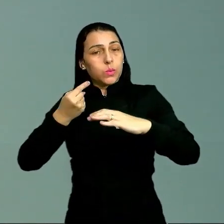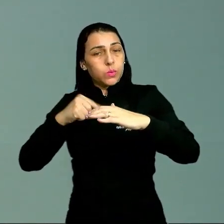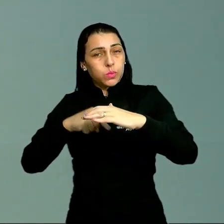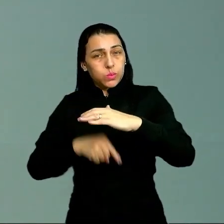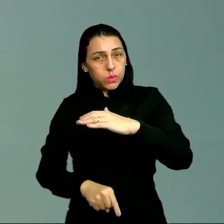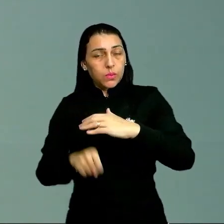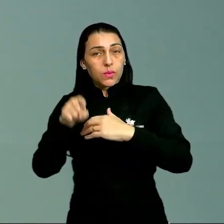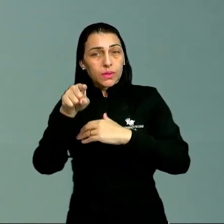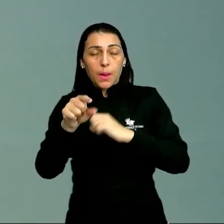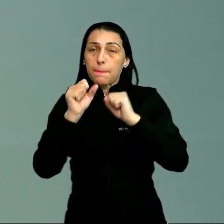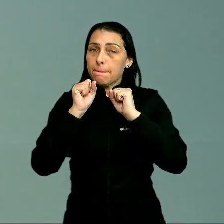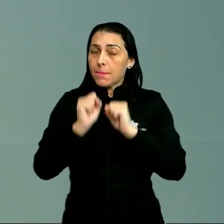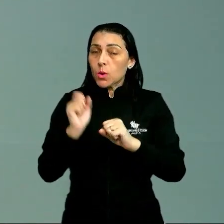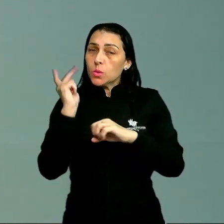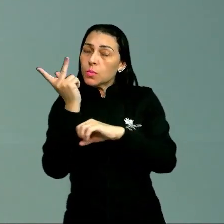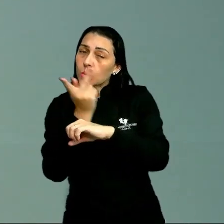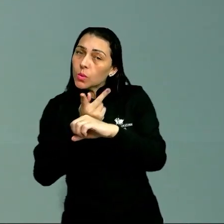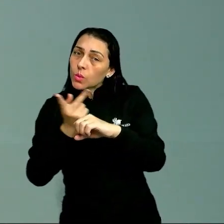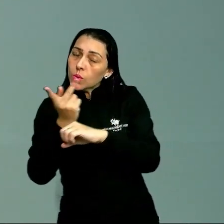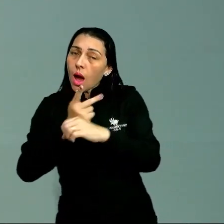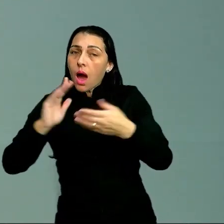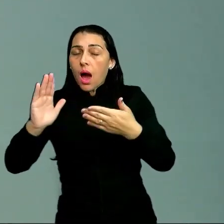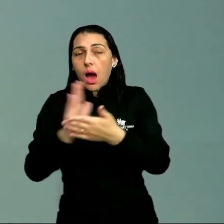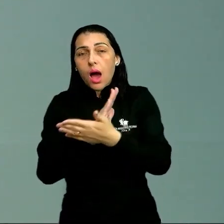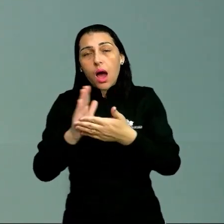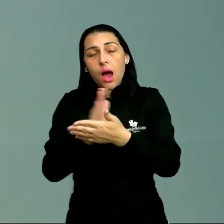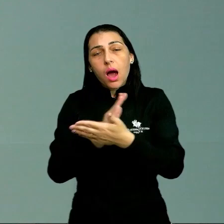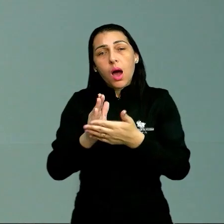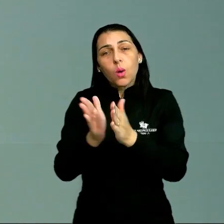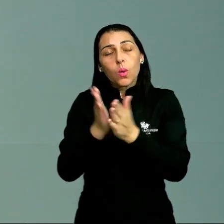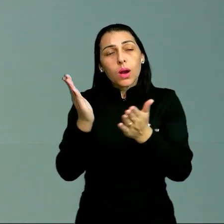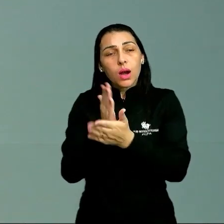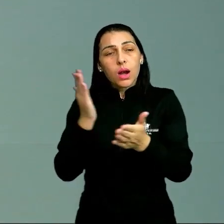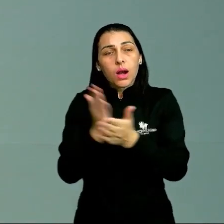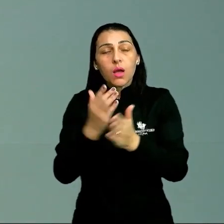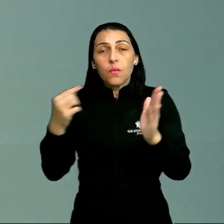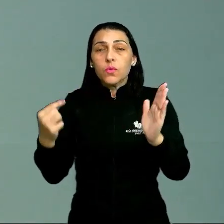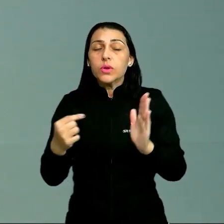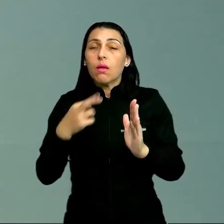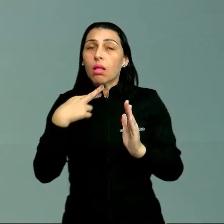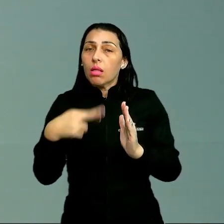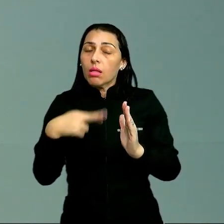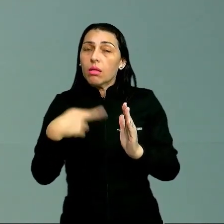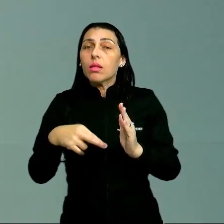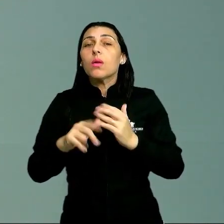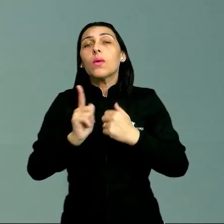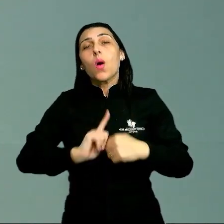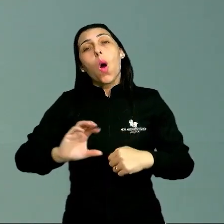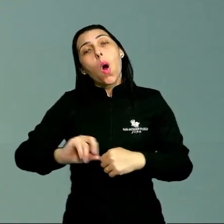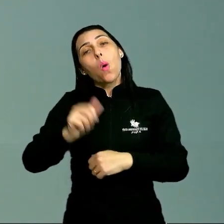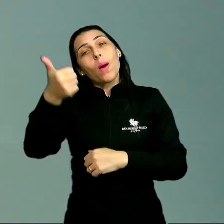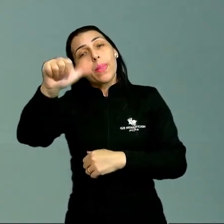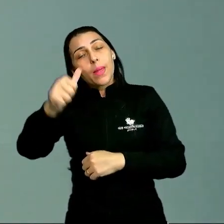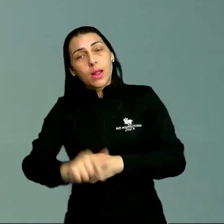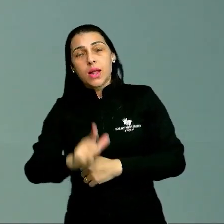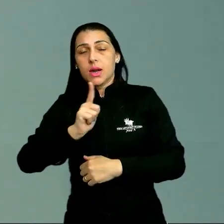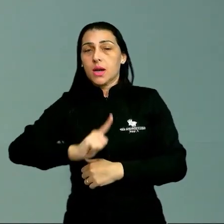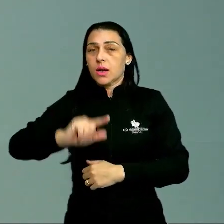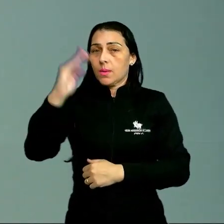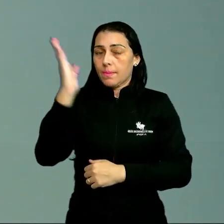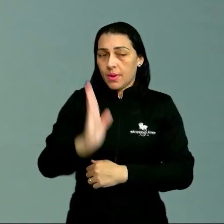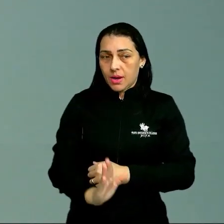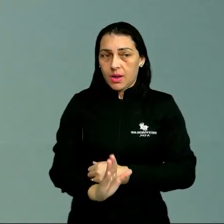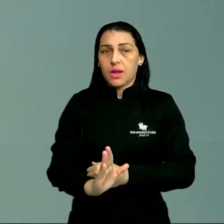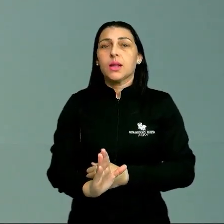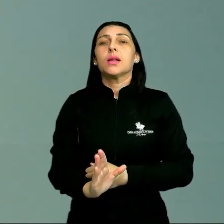aprofundamento, de repente você pode procurar algumas obras de crítica literária ou que eu tenha uma análise da literatura brasileira, que